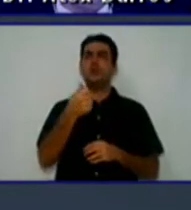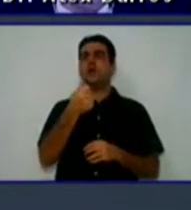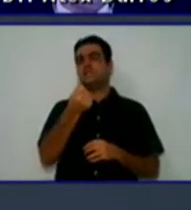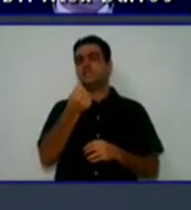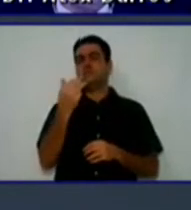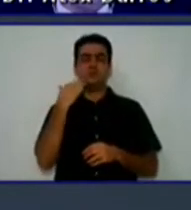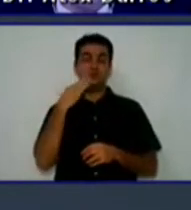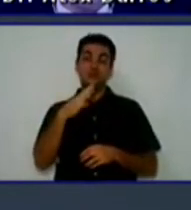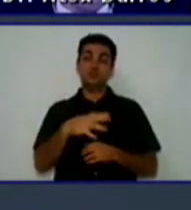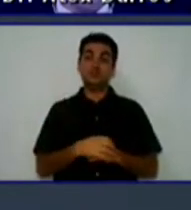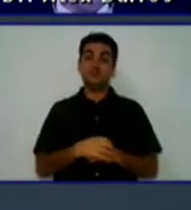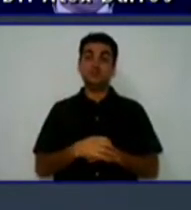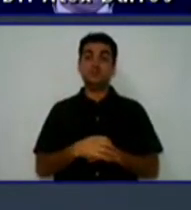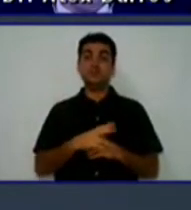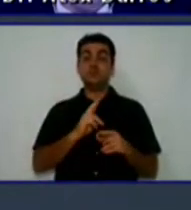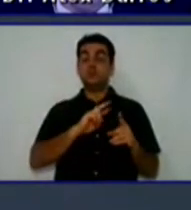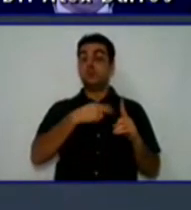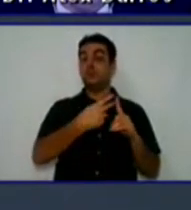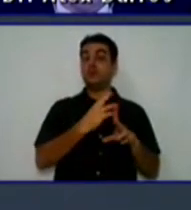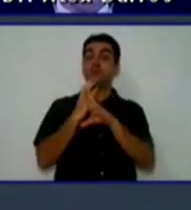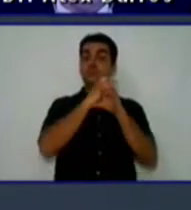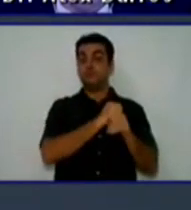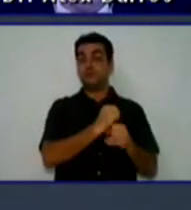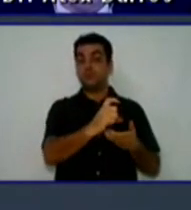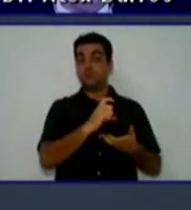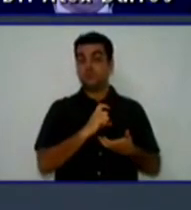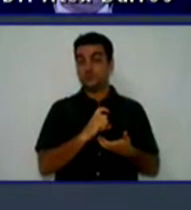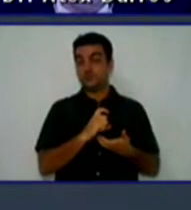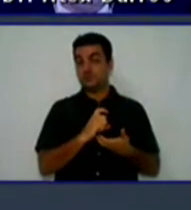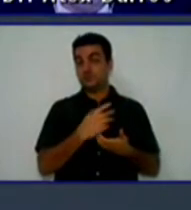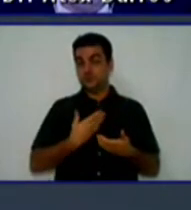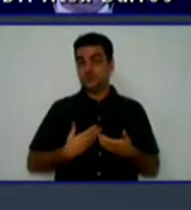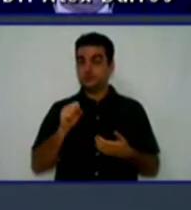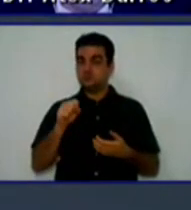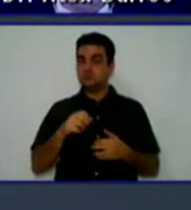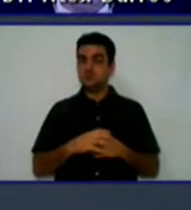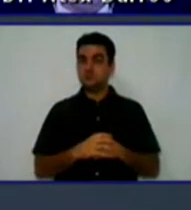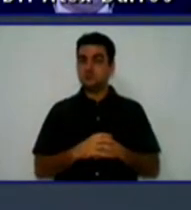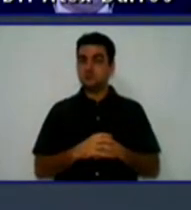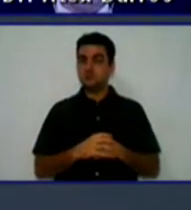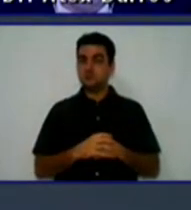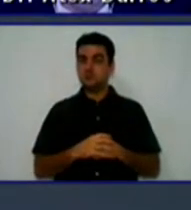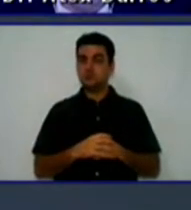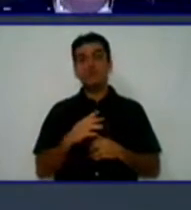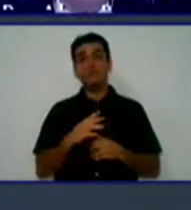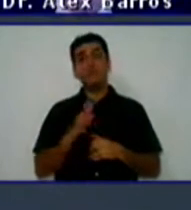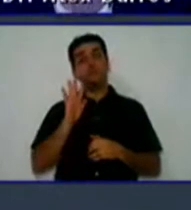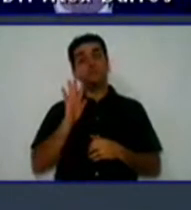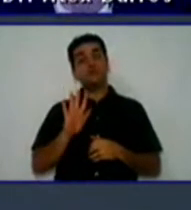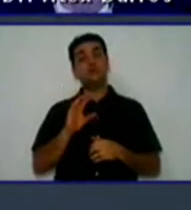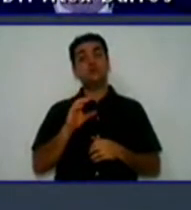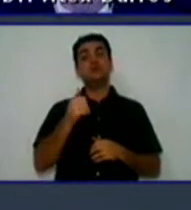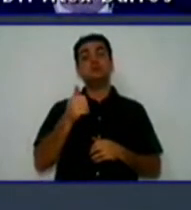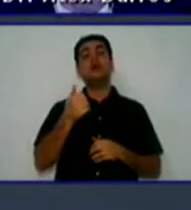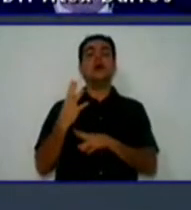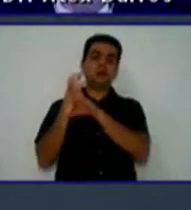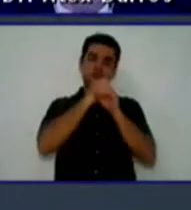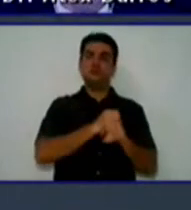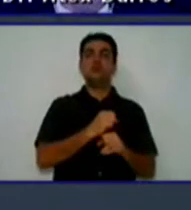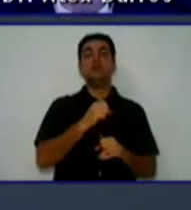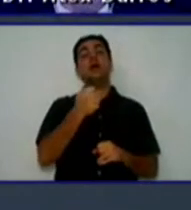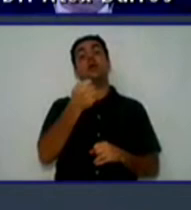5.497.600 aos valores a serem devolvidos ao erário. Exato. Exatamente. Ficando 10.714,